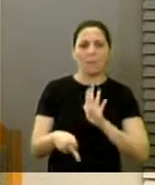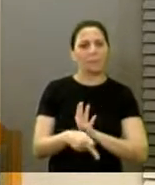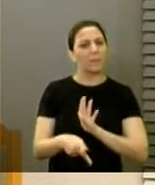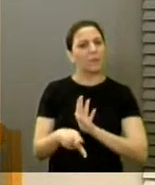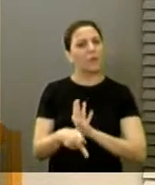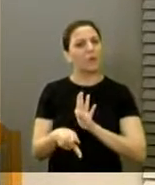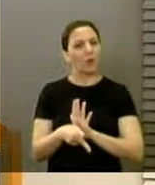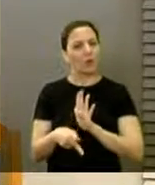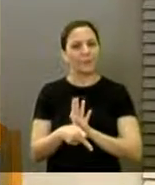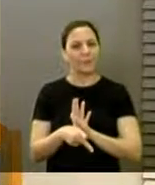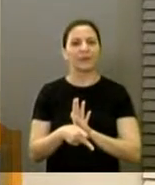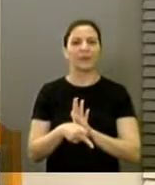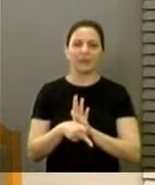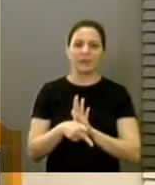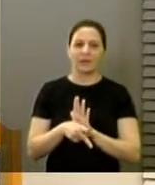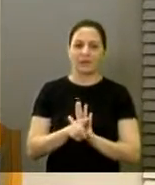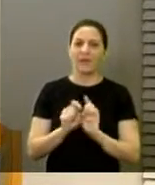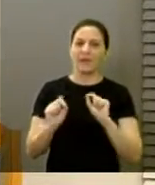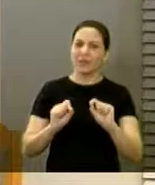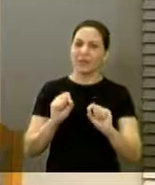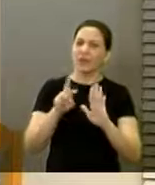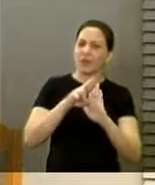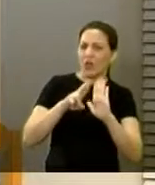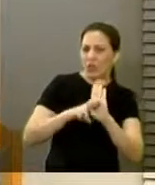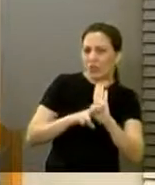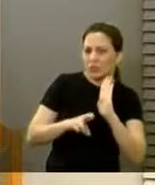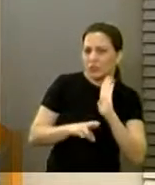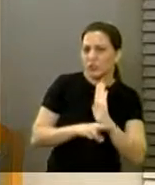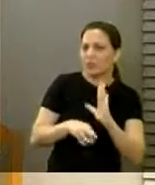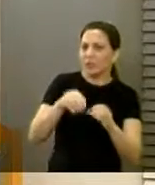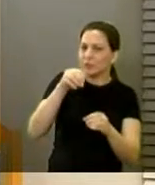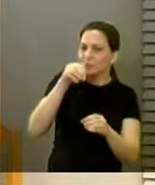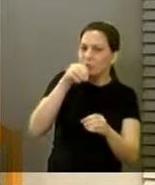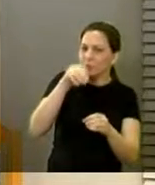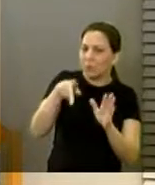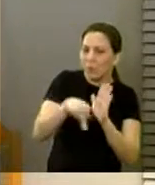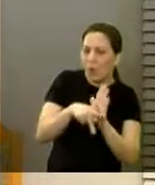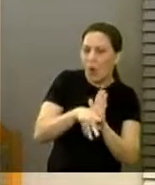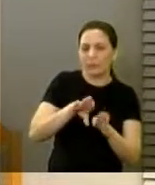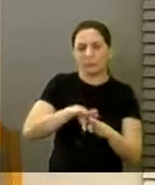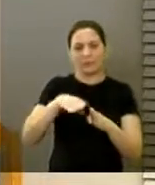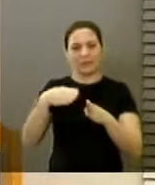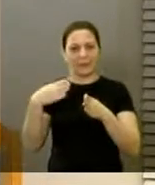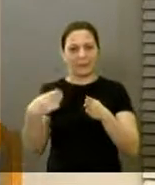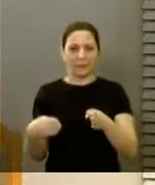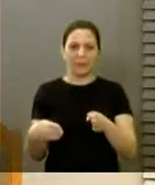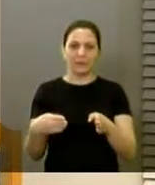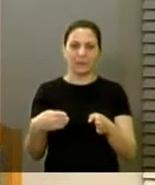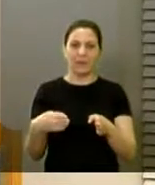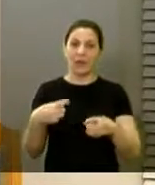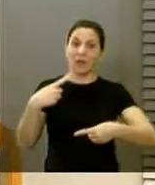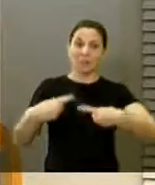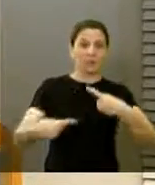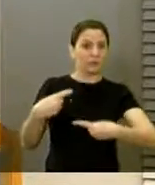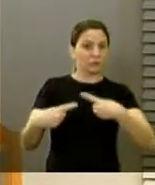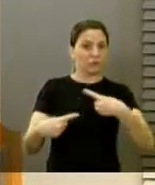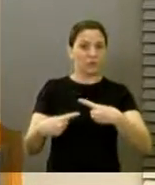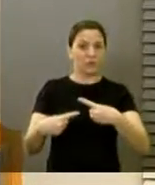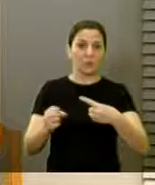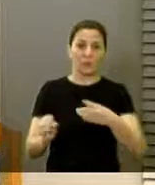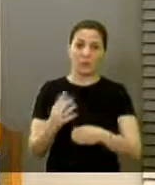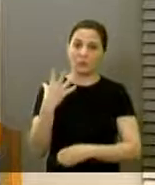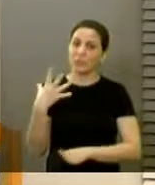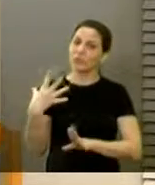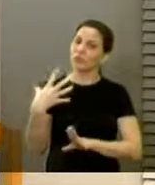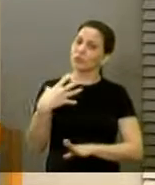não constar que não gosta do regimento interno desta casa então o debate ele se dá